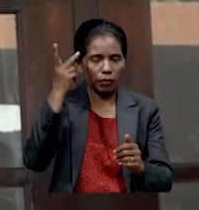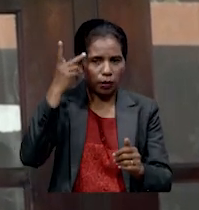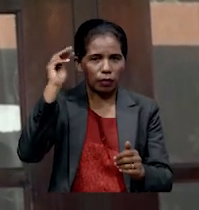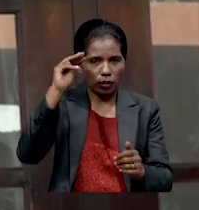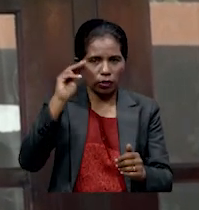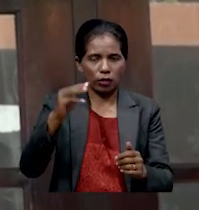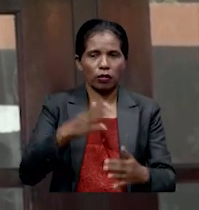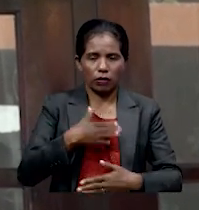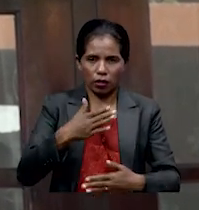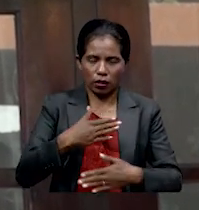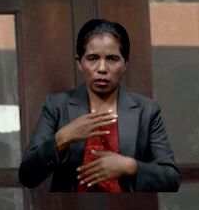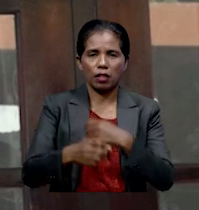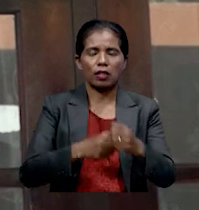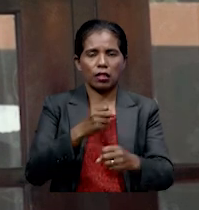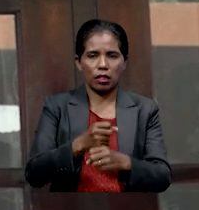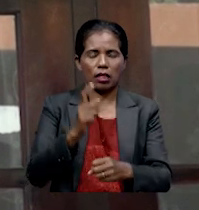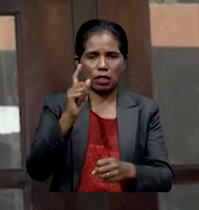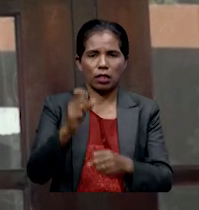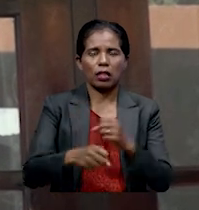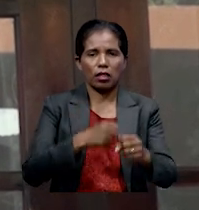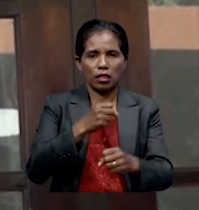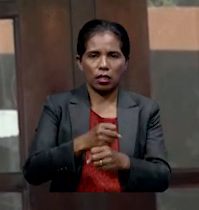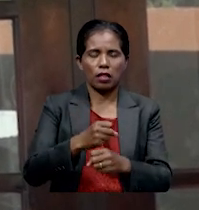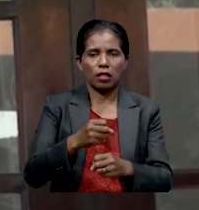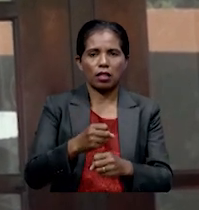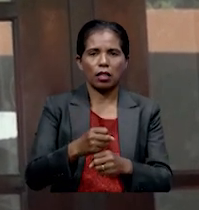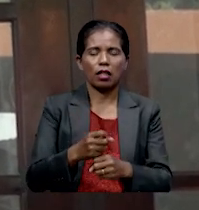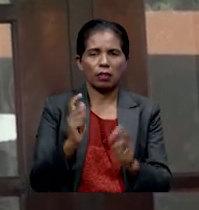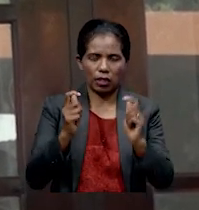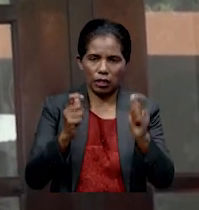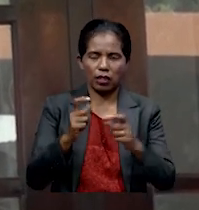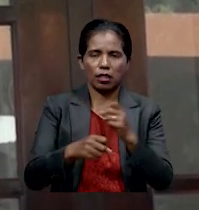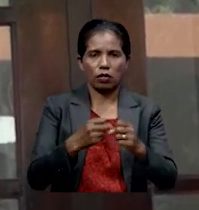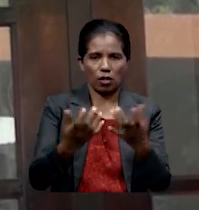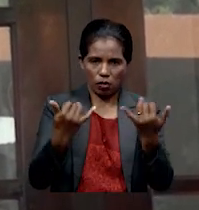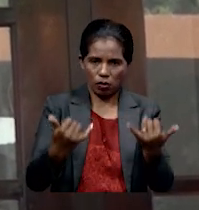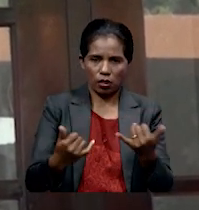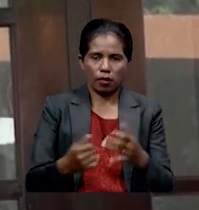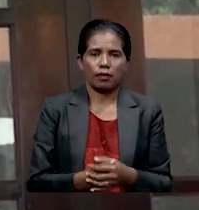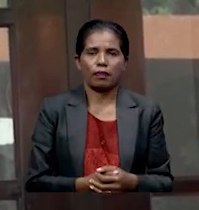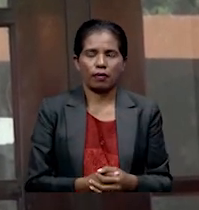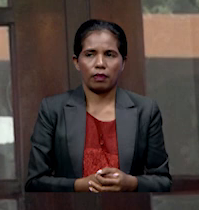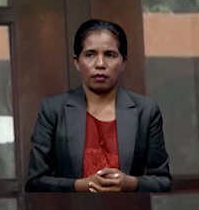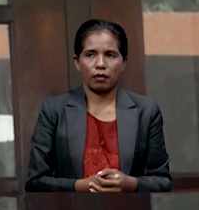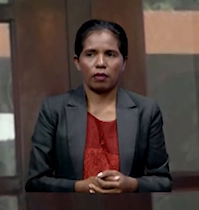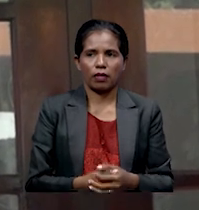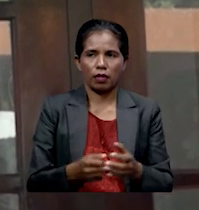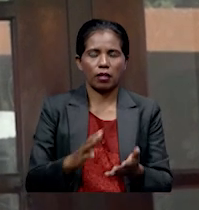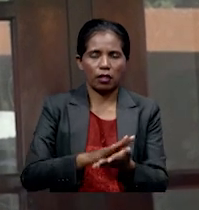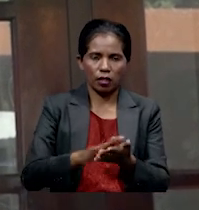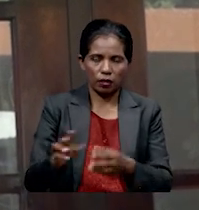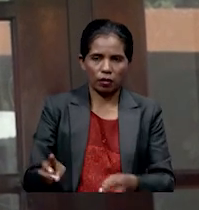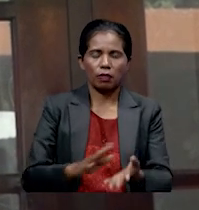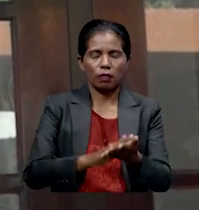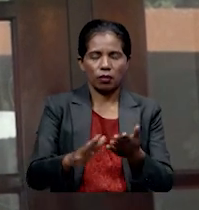E am tenta tina hirana nelara. Tenta tina hirana nelara, só agora não vê. Dá lá nessa moço, não é? Mas qual é